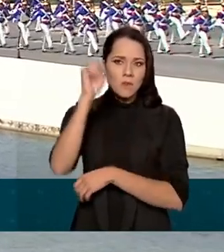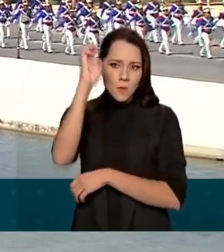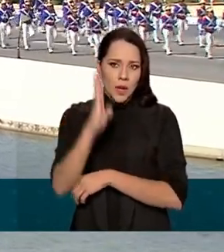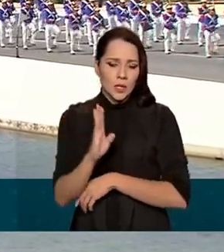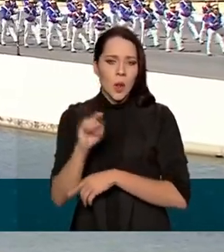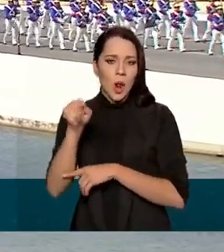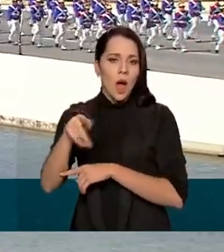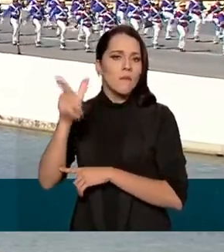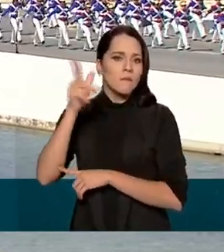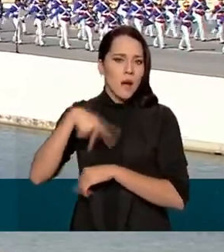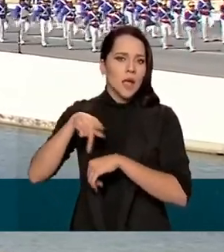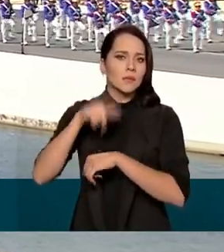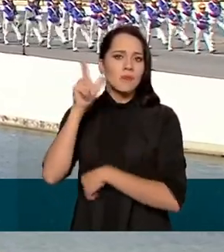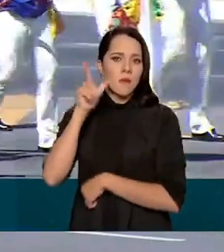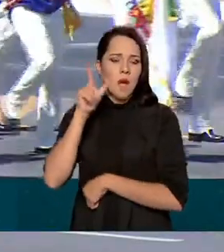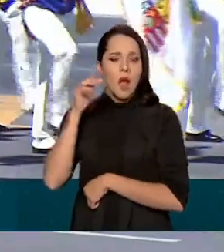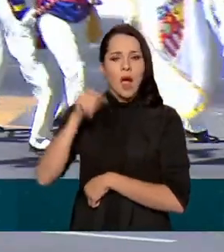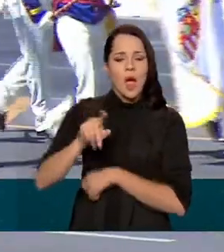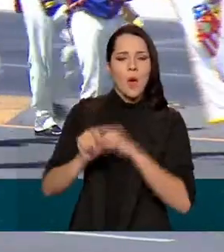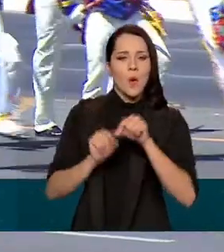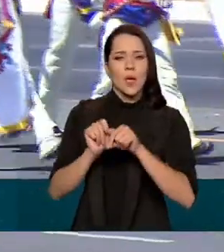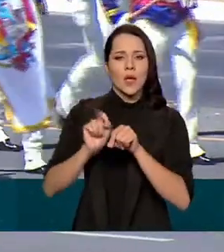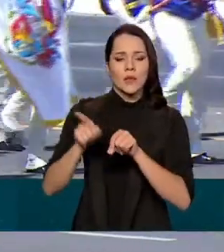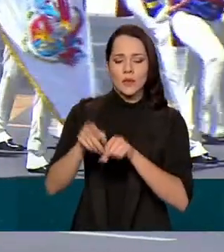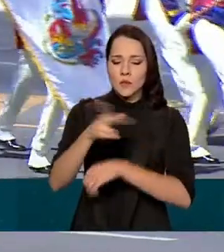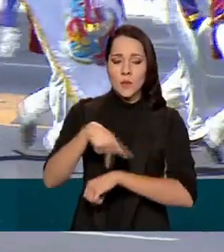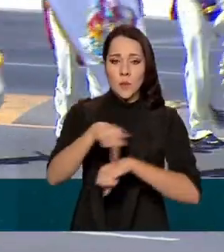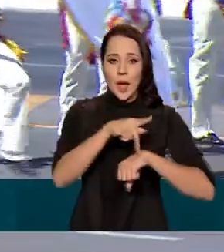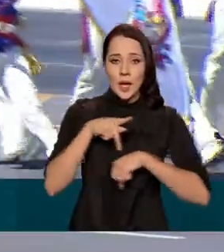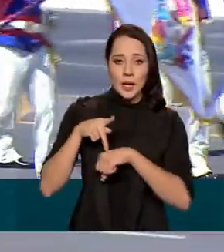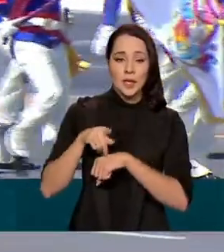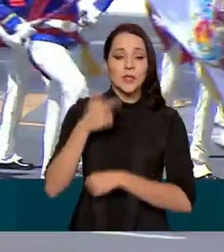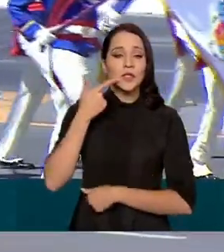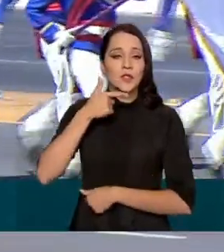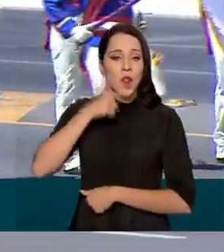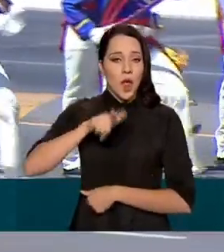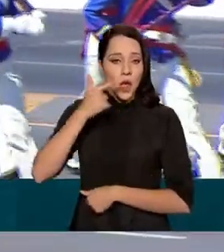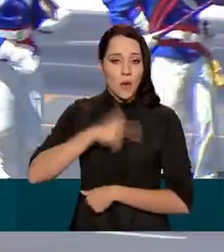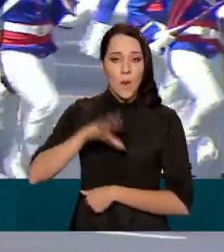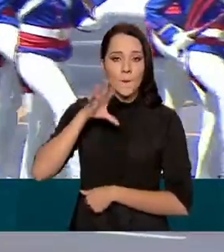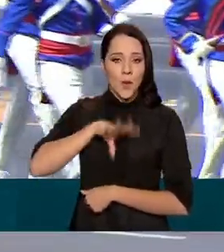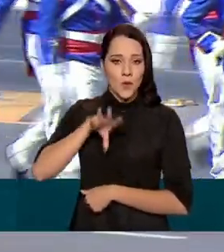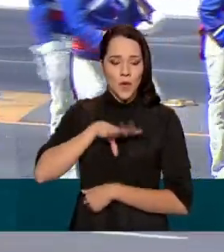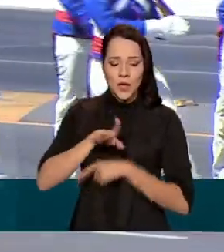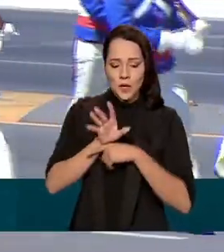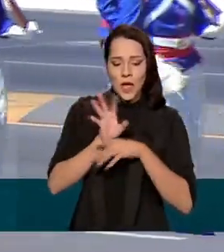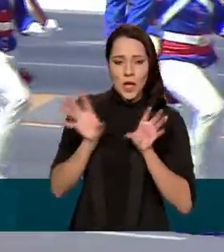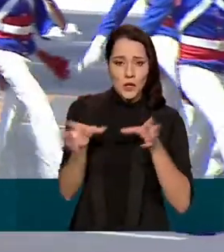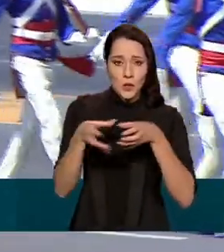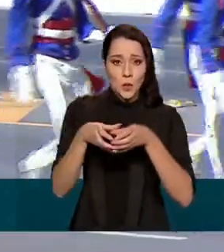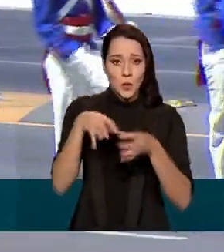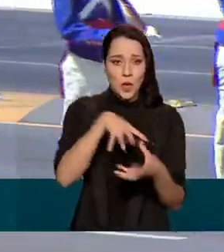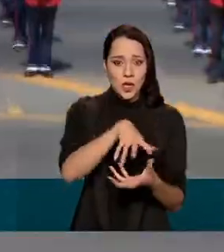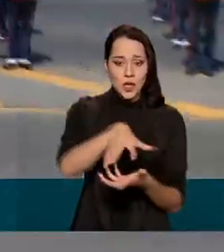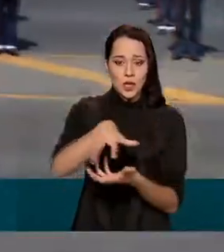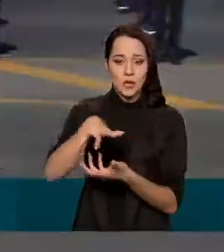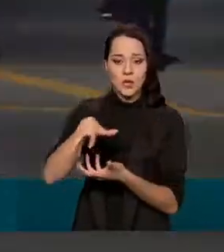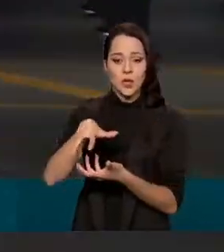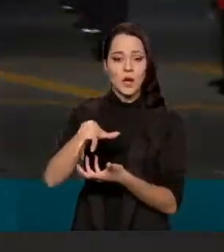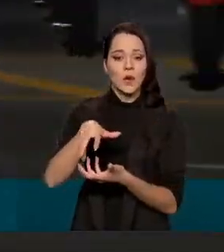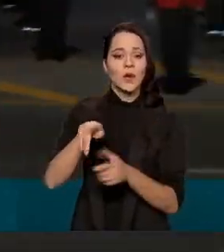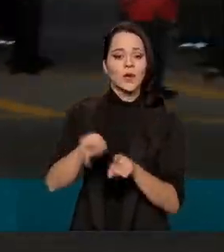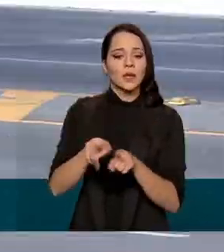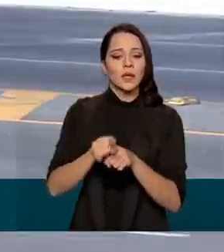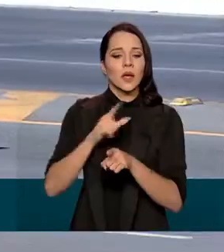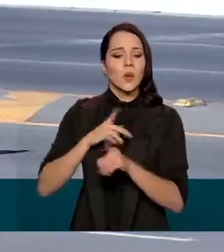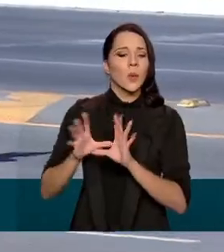é Estado membro fundador da Comunidade dos Países de Língua Portuguesa, esse organismo internacional que